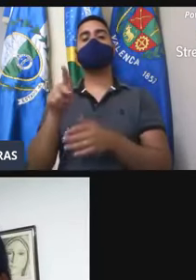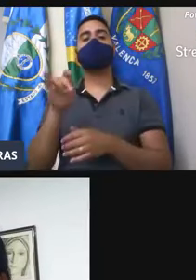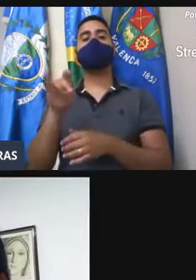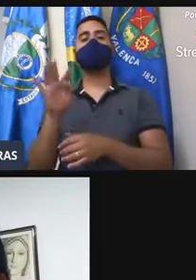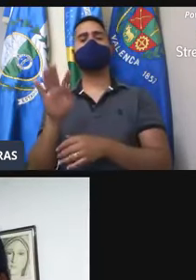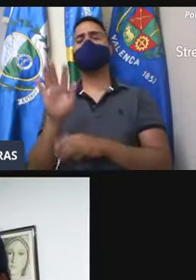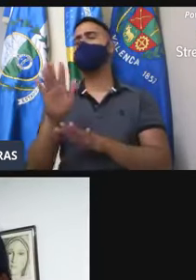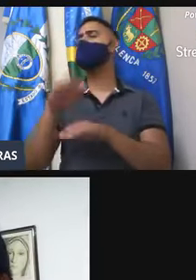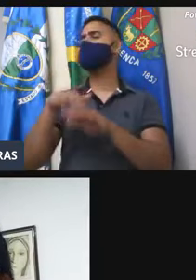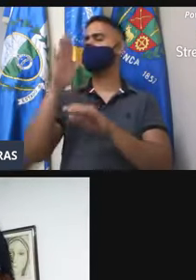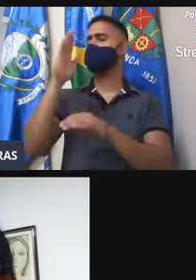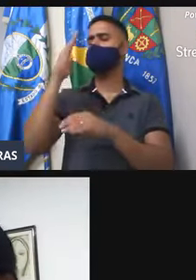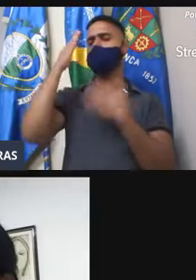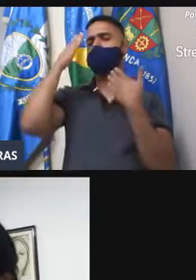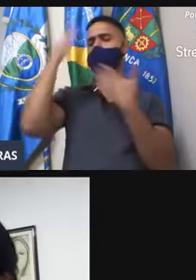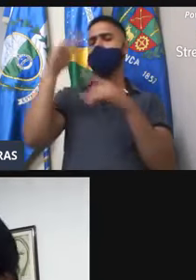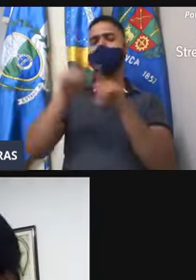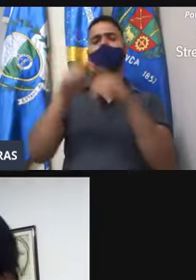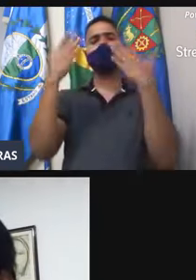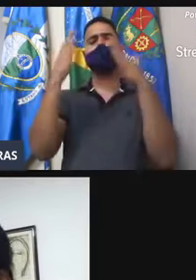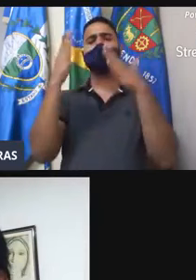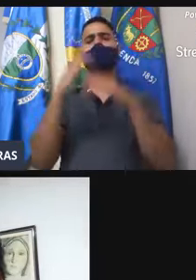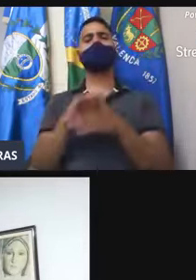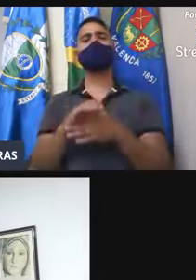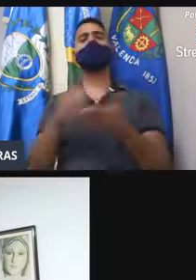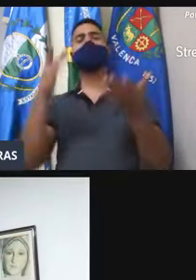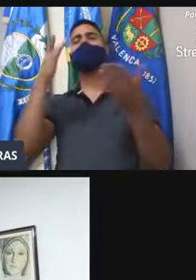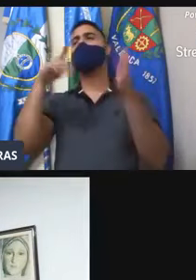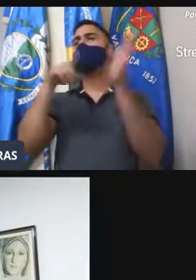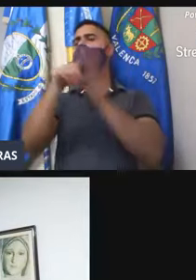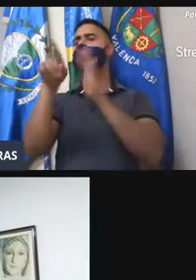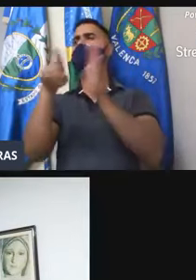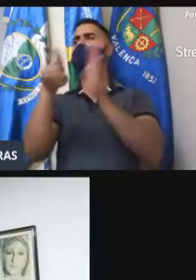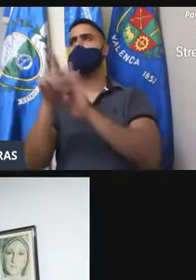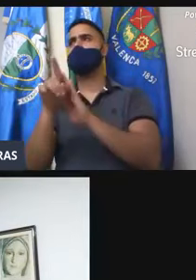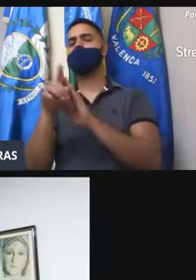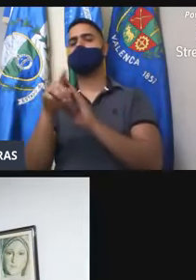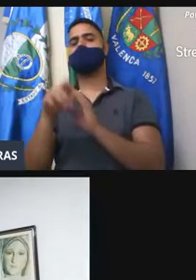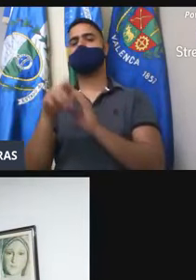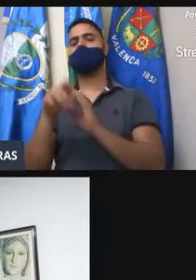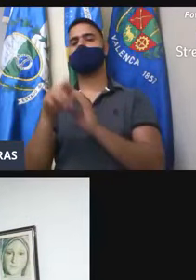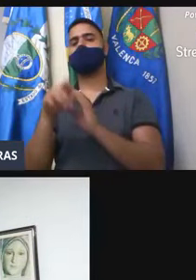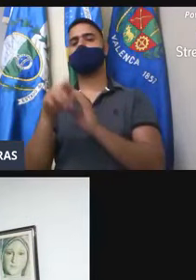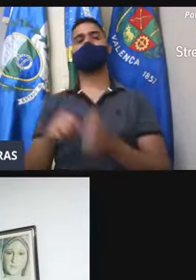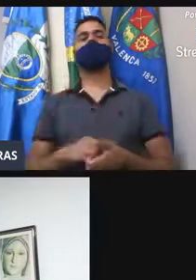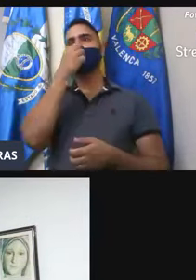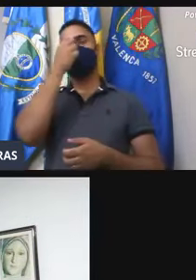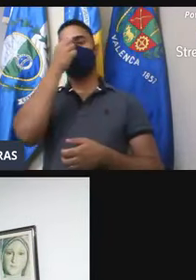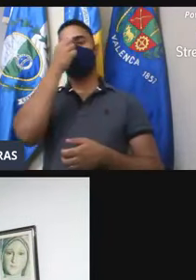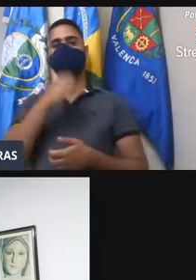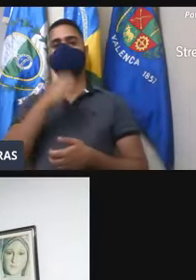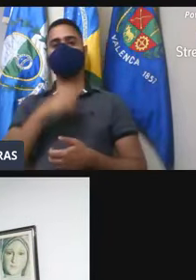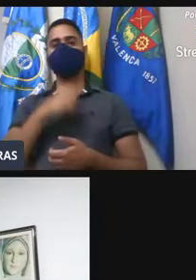mais agradecer, te parabenizar, e essa questão dos kits que a população urge em relação a isso.